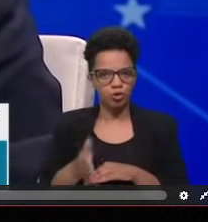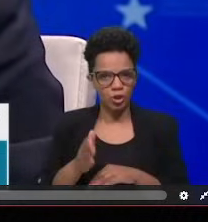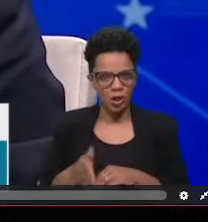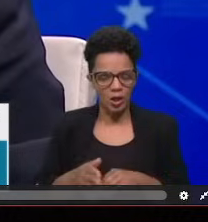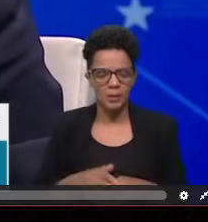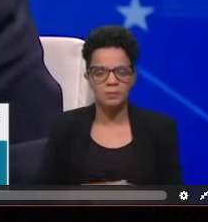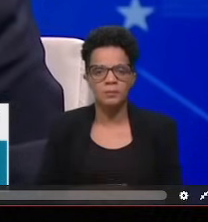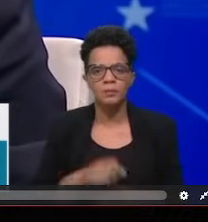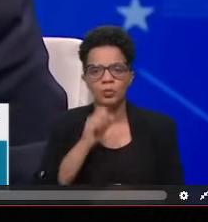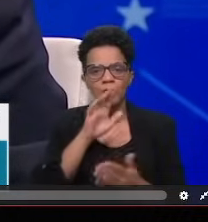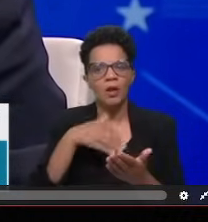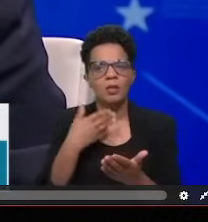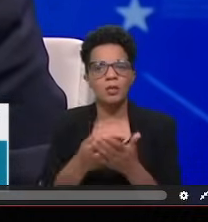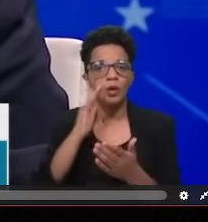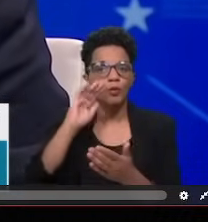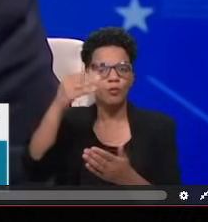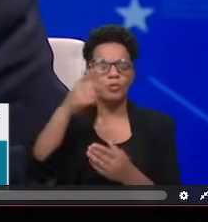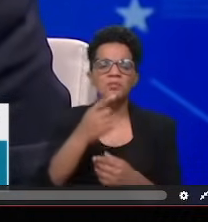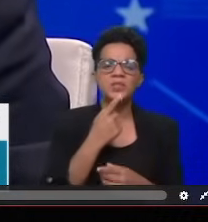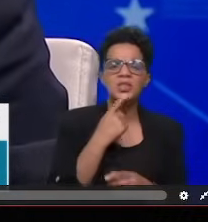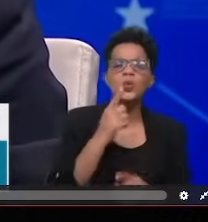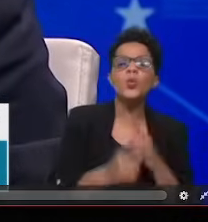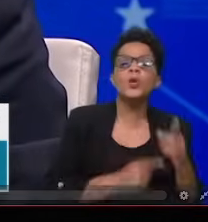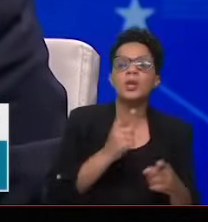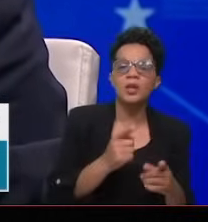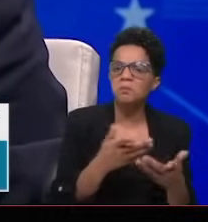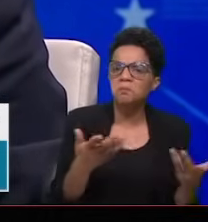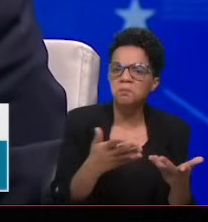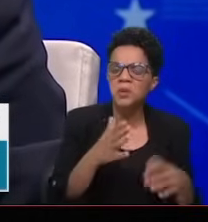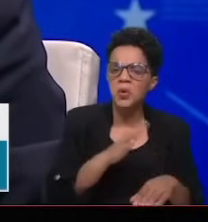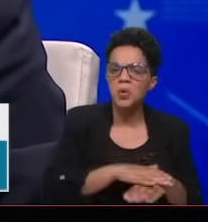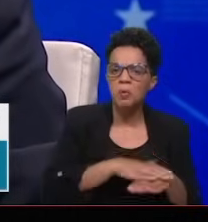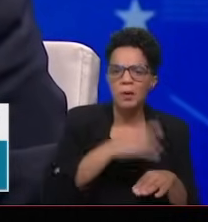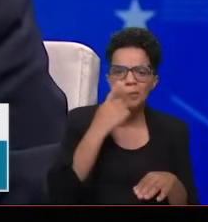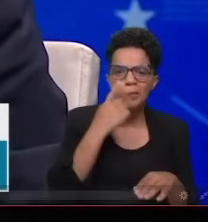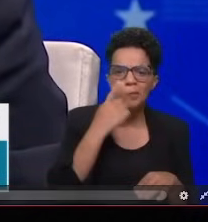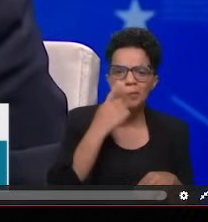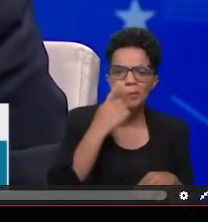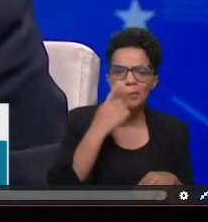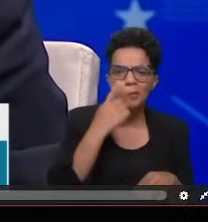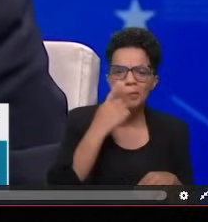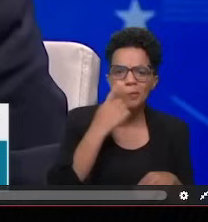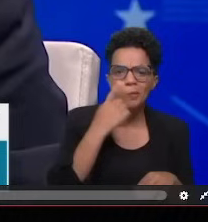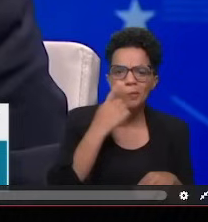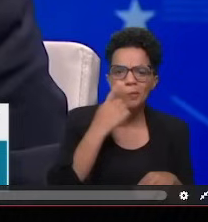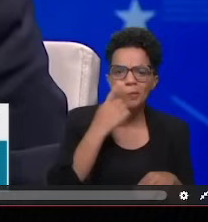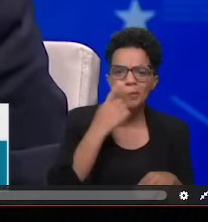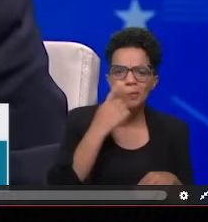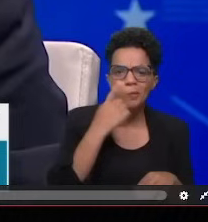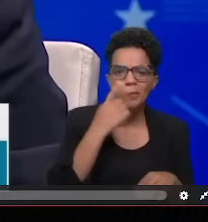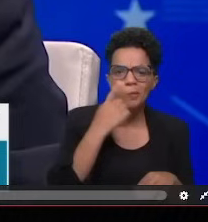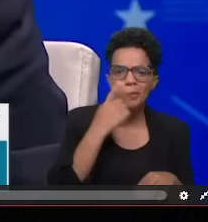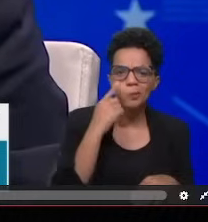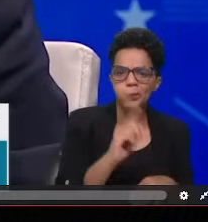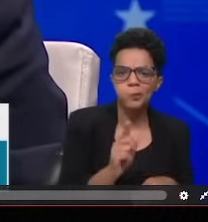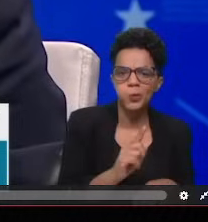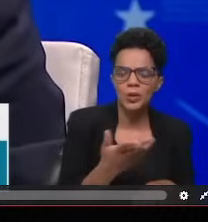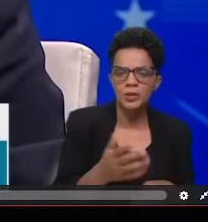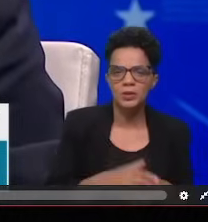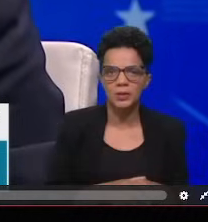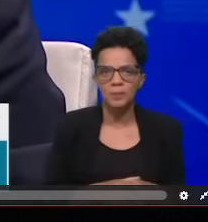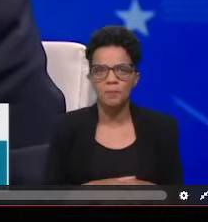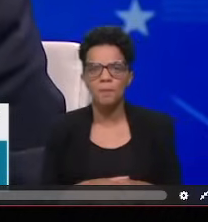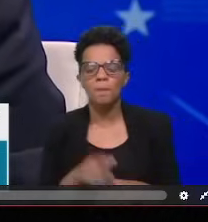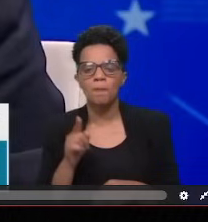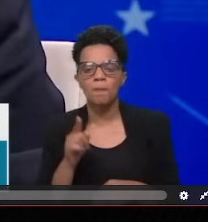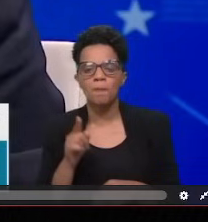antes podia resultar o futuro traduzia sem queê para quem não tem não consigo perceber o que ele diz aqui integridade